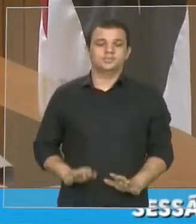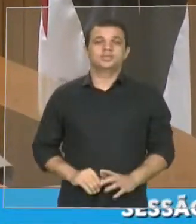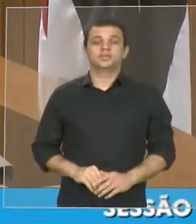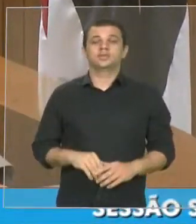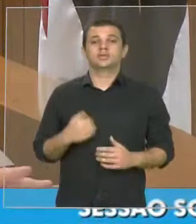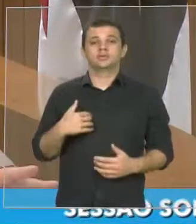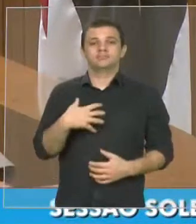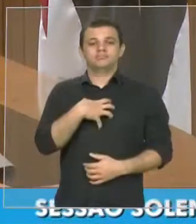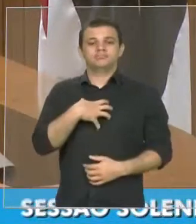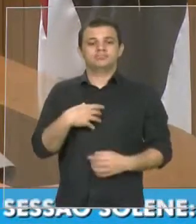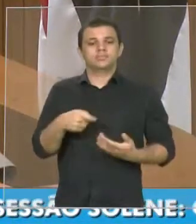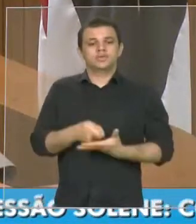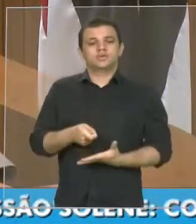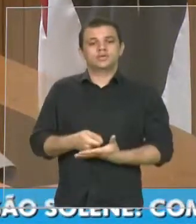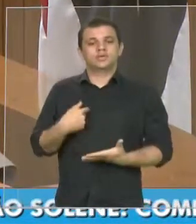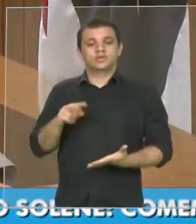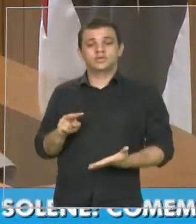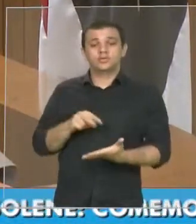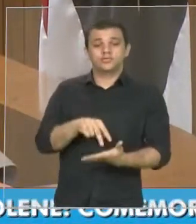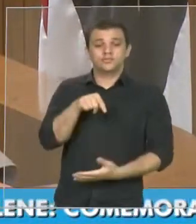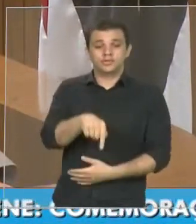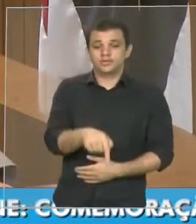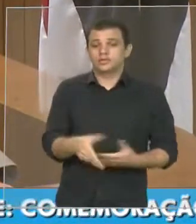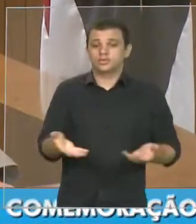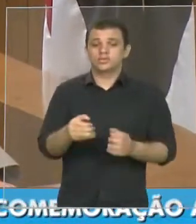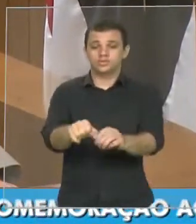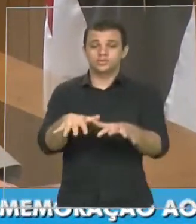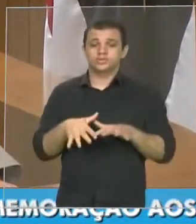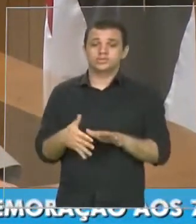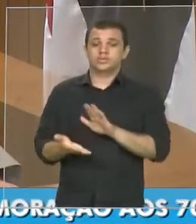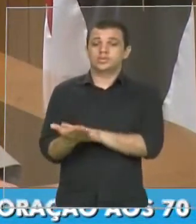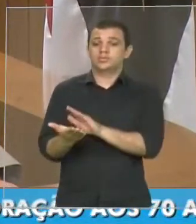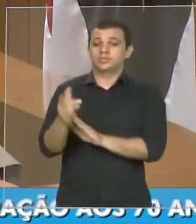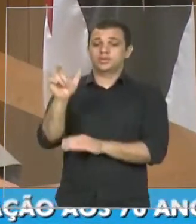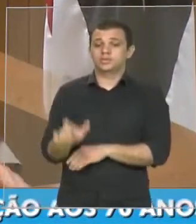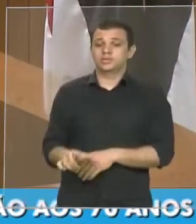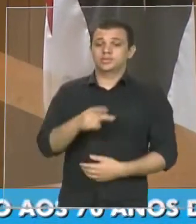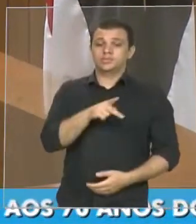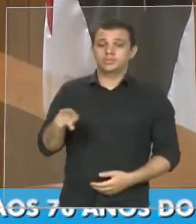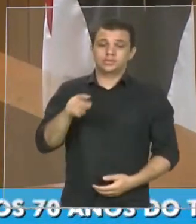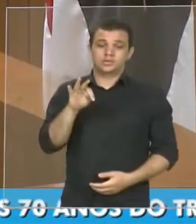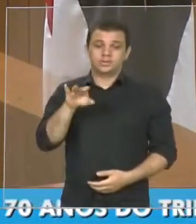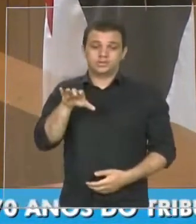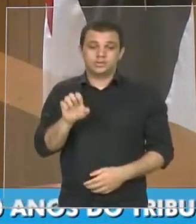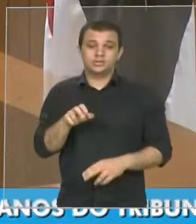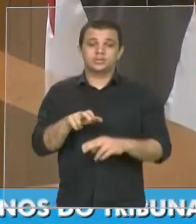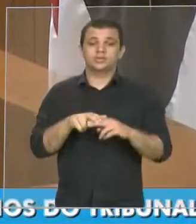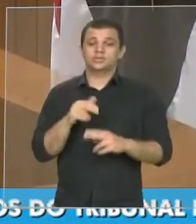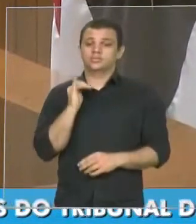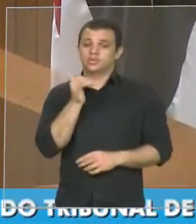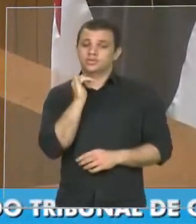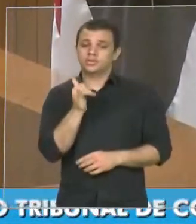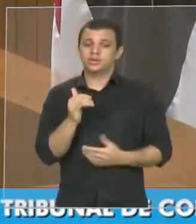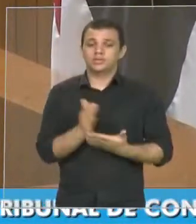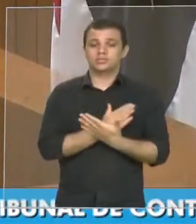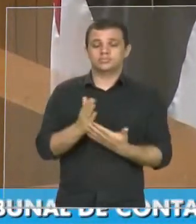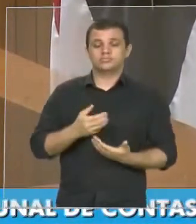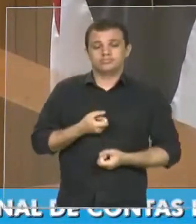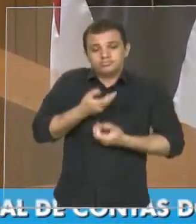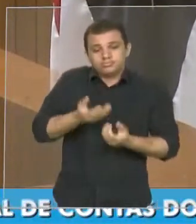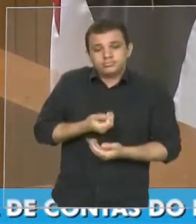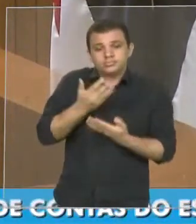cerimônia representando o presidente do Tribunal de Contas da União, a dizer algumas rápidas palavras de depoimento e de agradecimento,